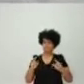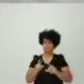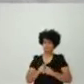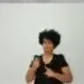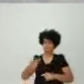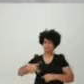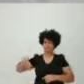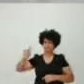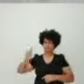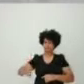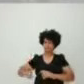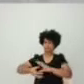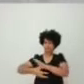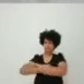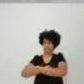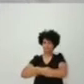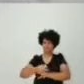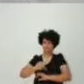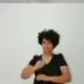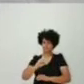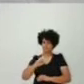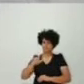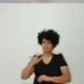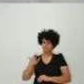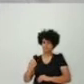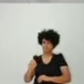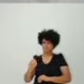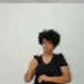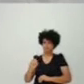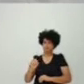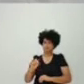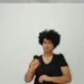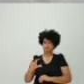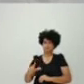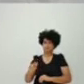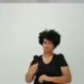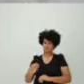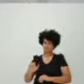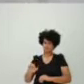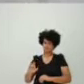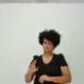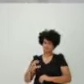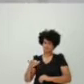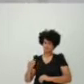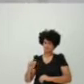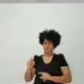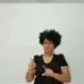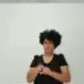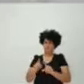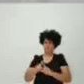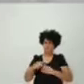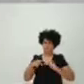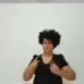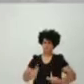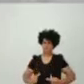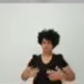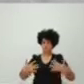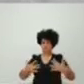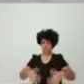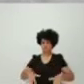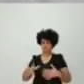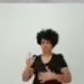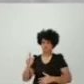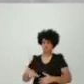sócio querido Laércio de Freitas Capelo o Laércio também é um ser humano com Let letras maiúsculas um grande